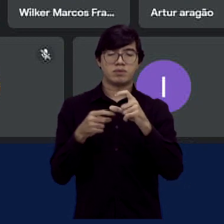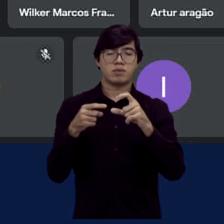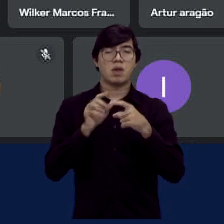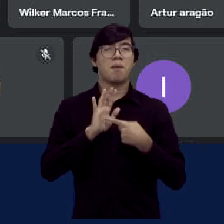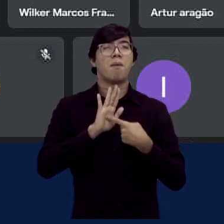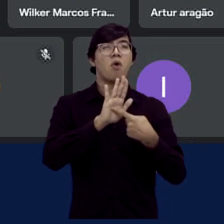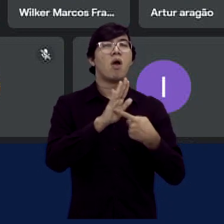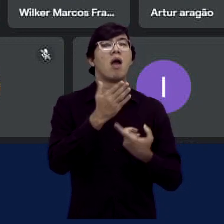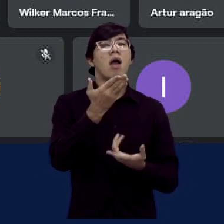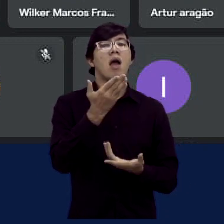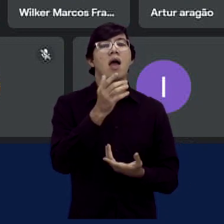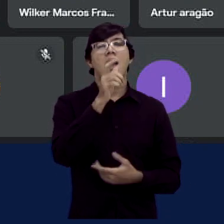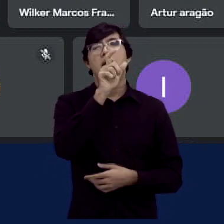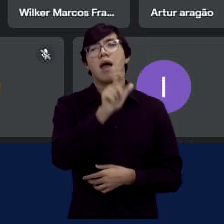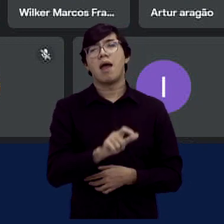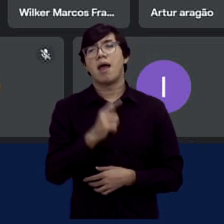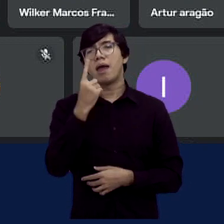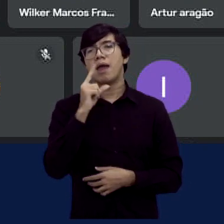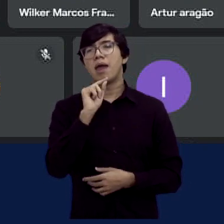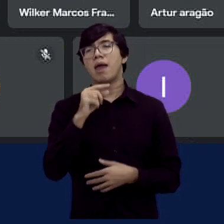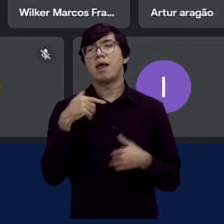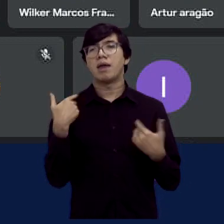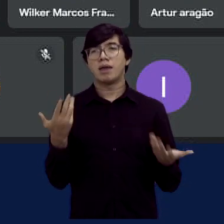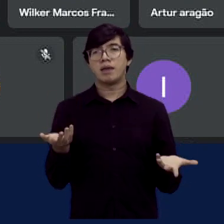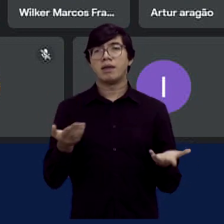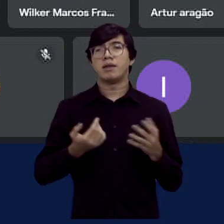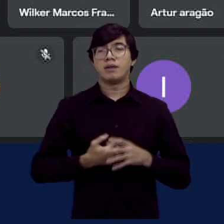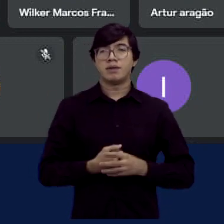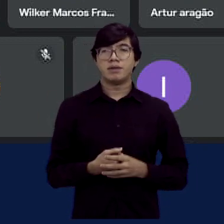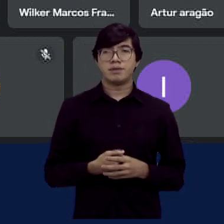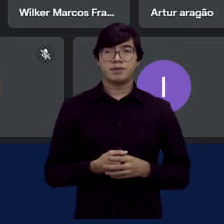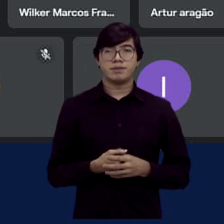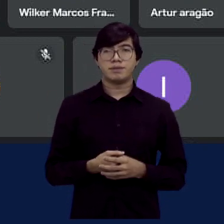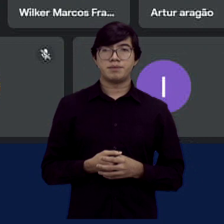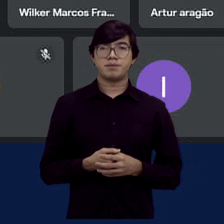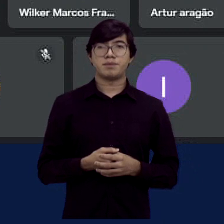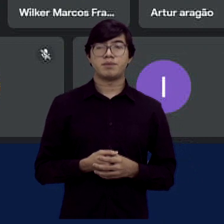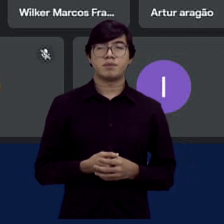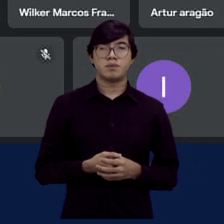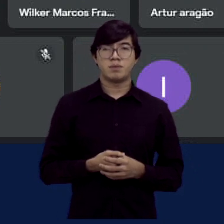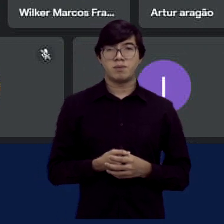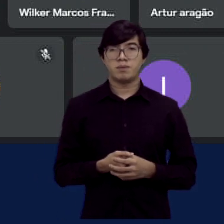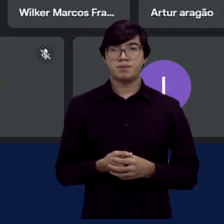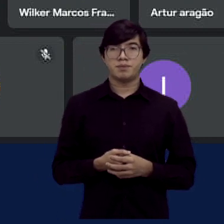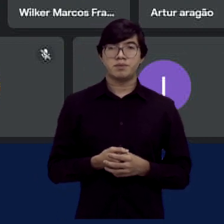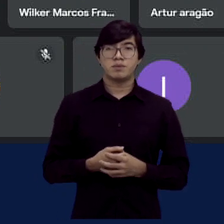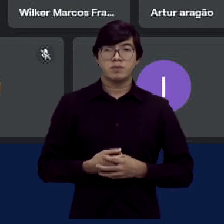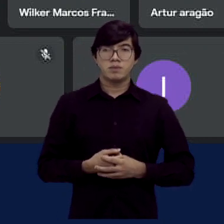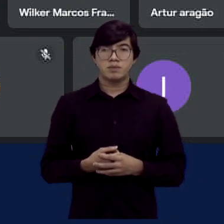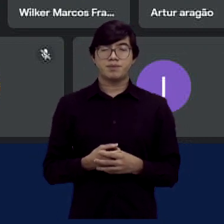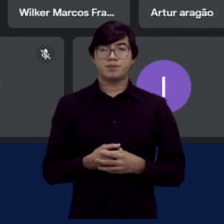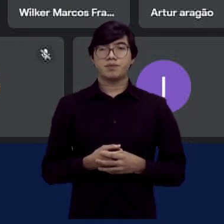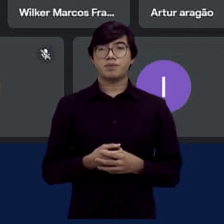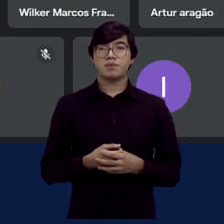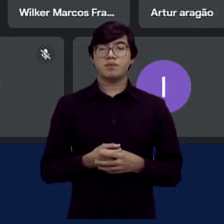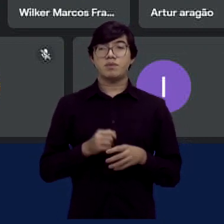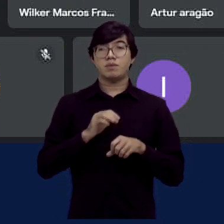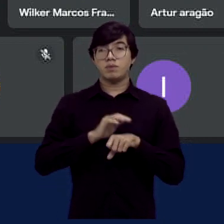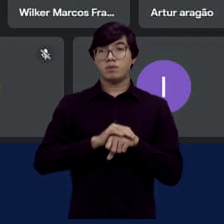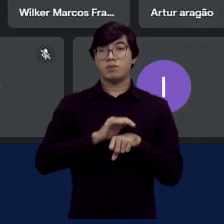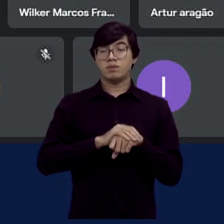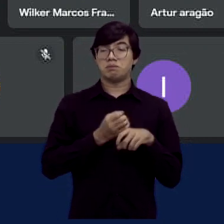elas sobem e descem naturalmente, viu? É sempre você tentar utilizar isso, ou como